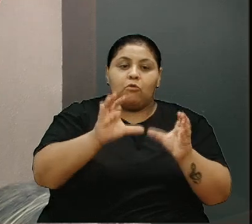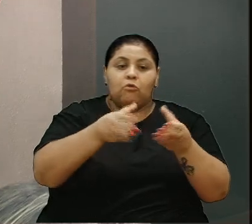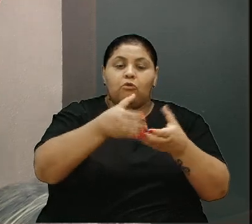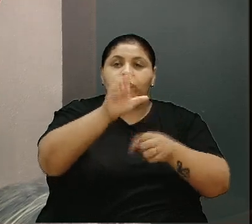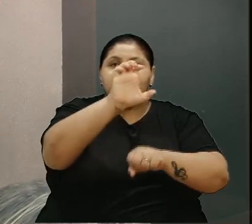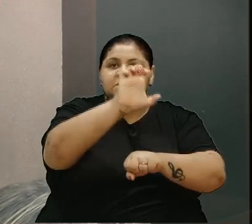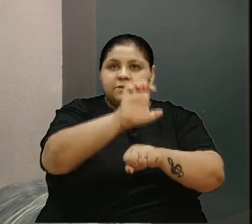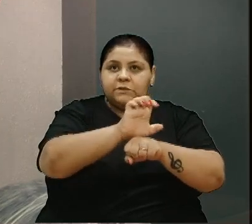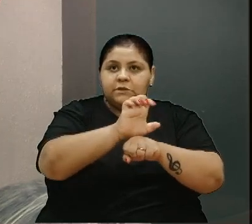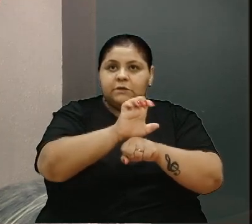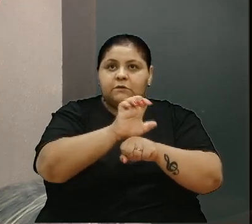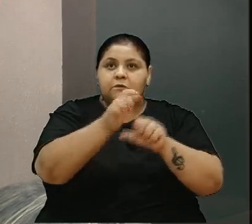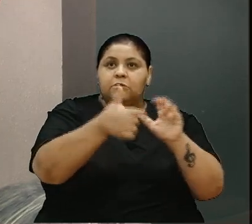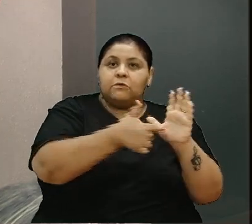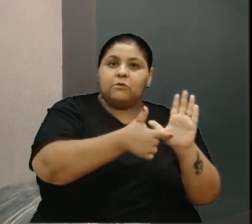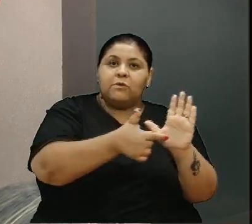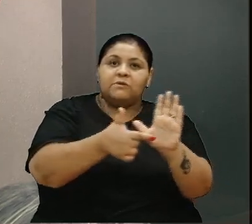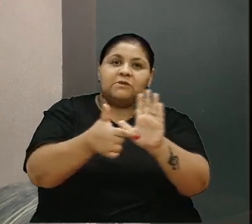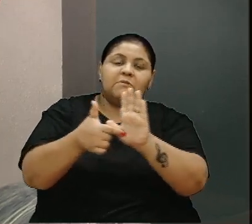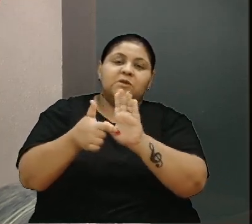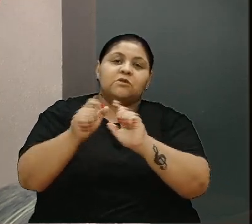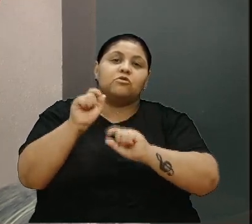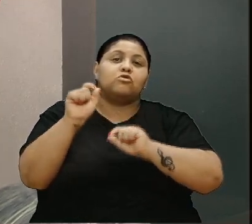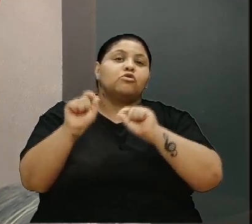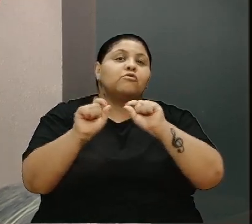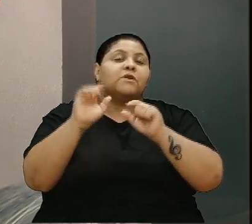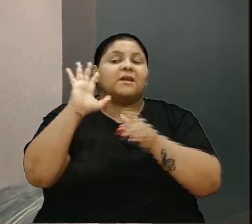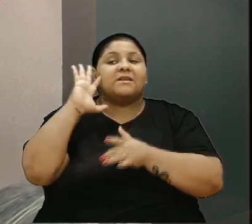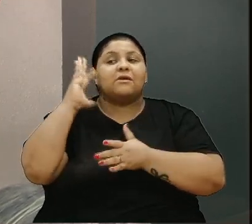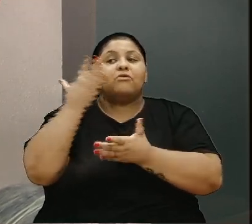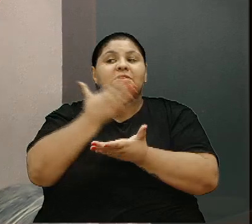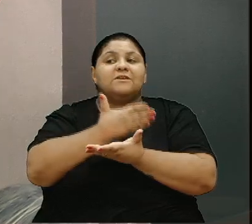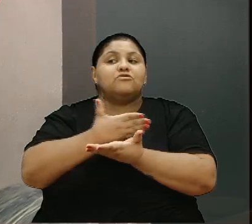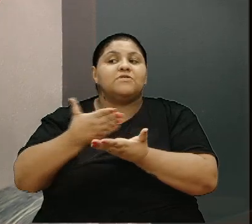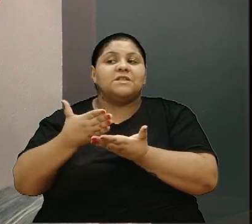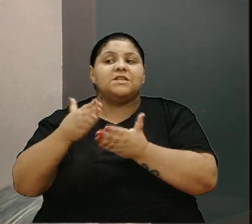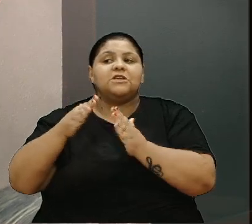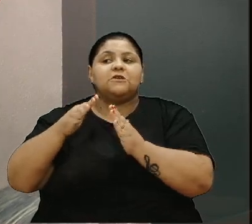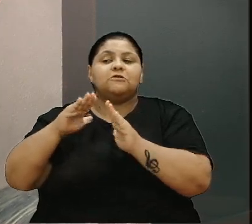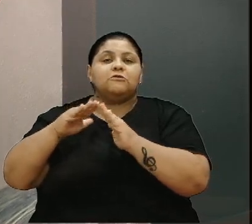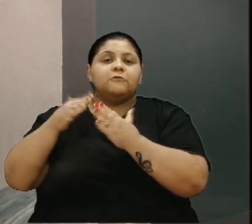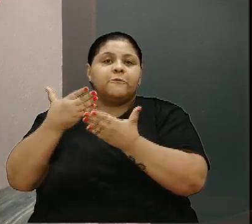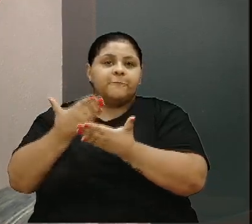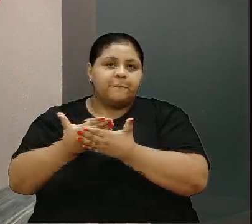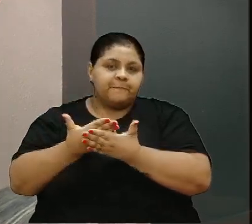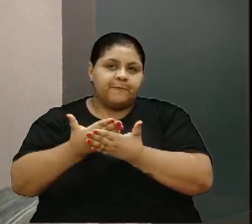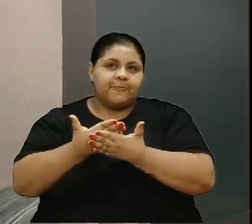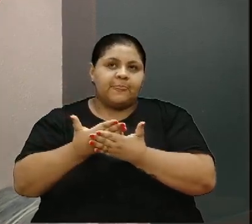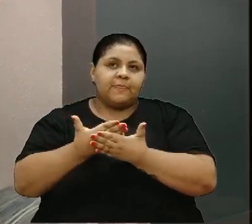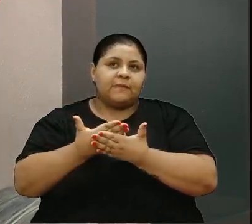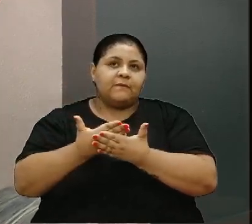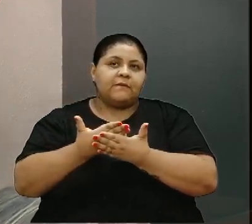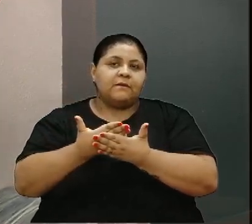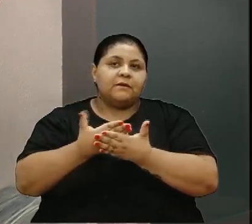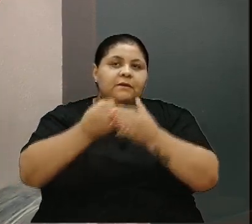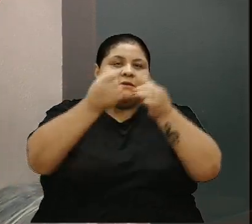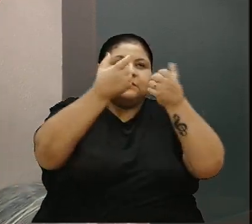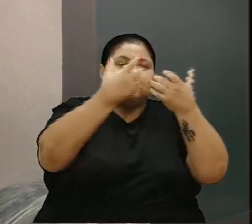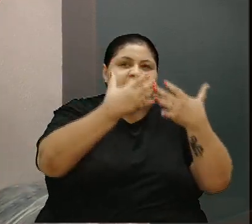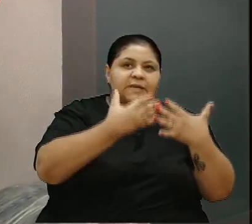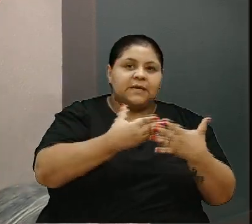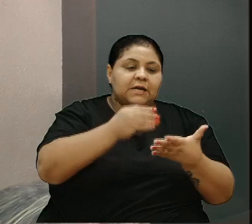também, para nos apresentar um cenário do início do ano letivo, envolvendo a falta de